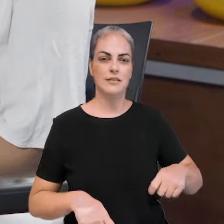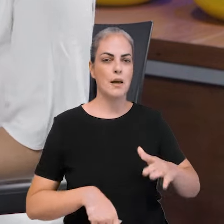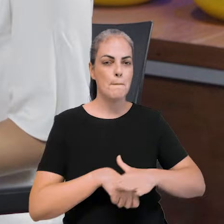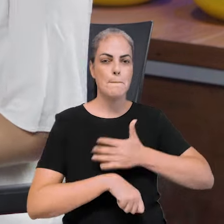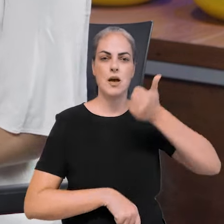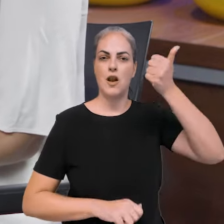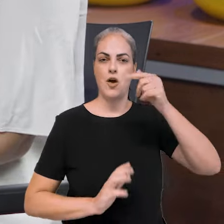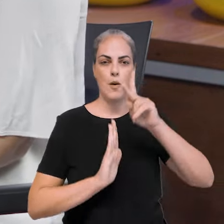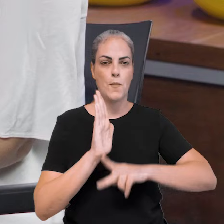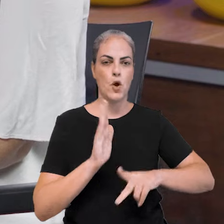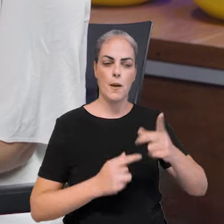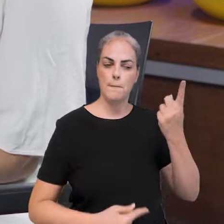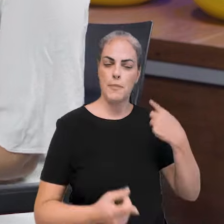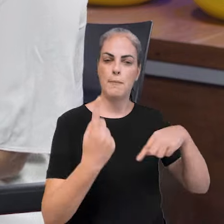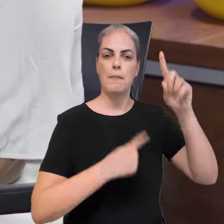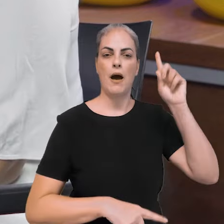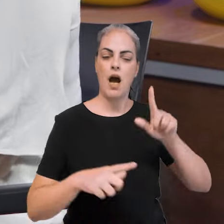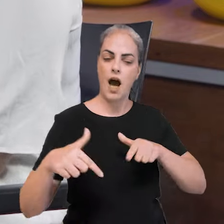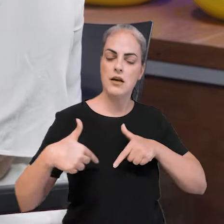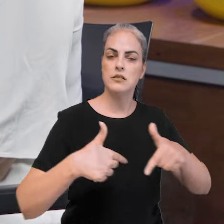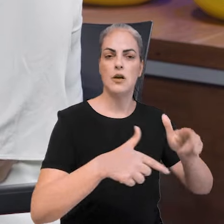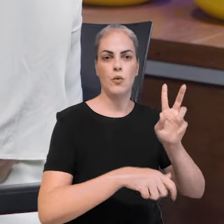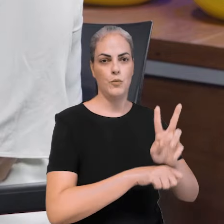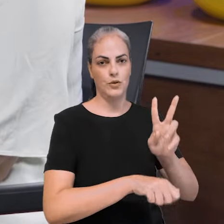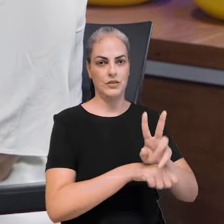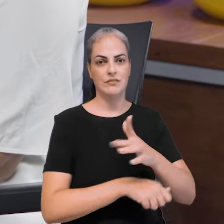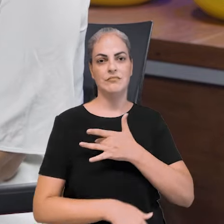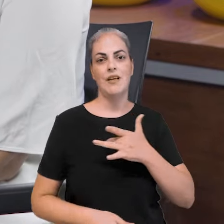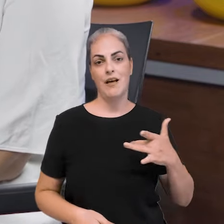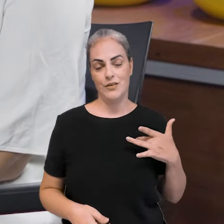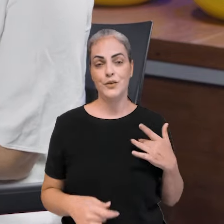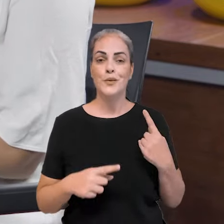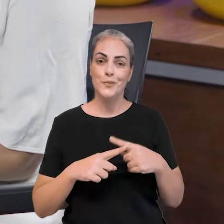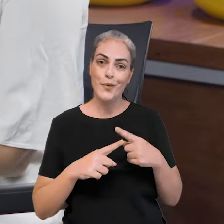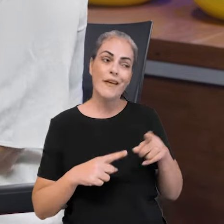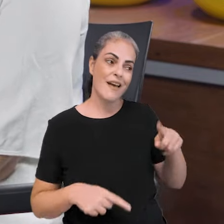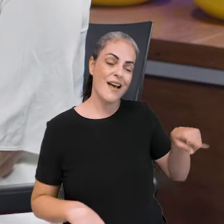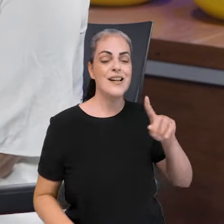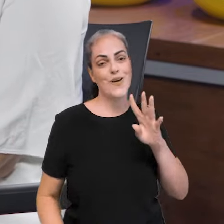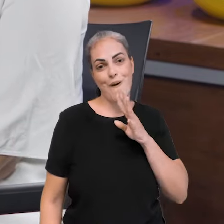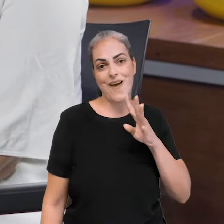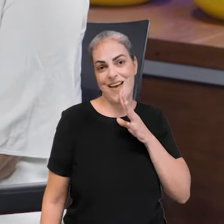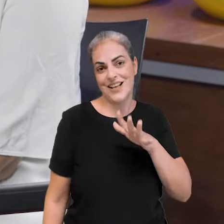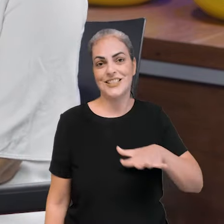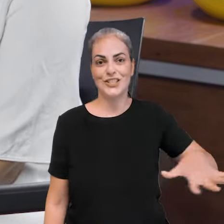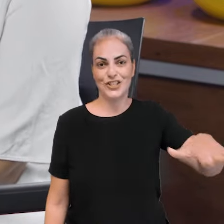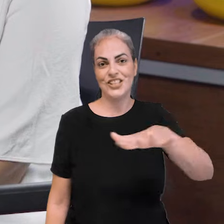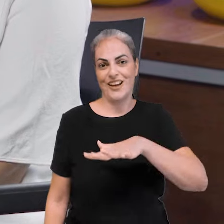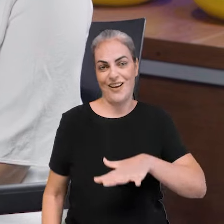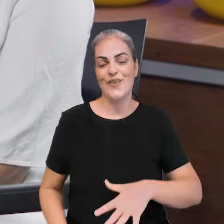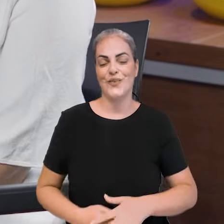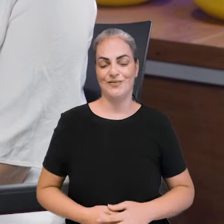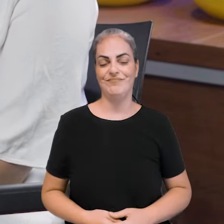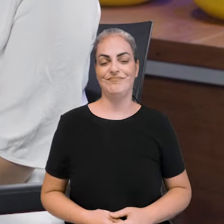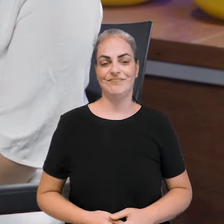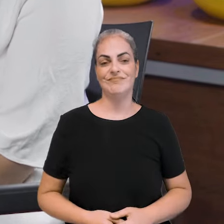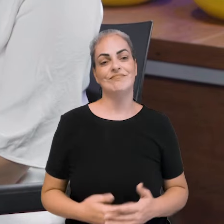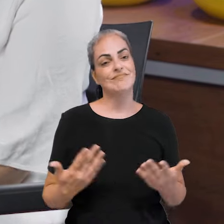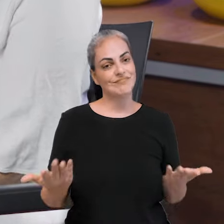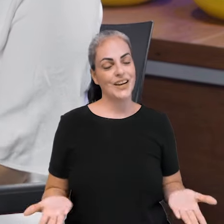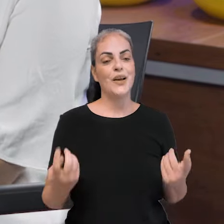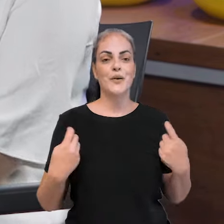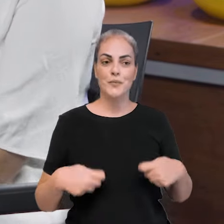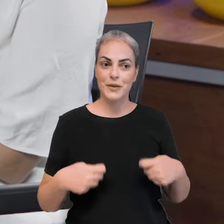e de tornar mais efetiva as ações de proteção à saúde, porque eles conhecem todo o território. Então,